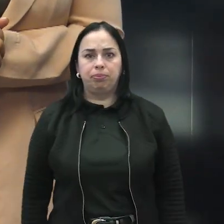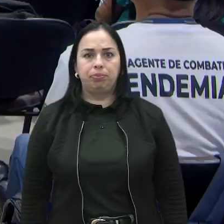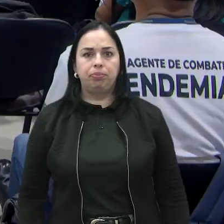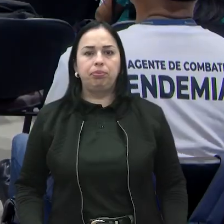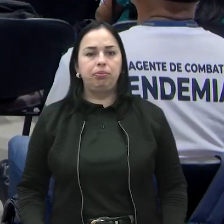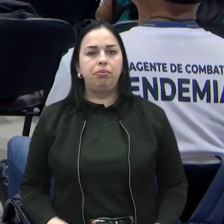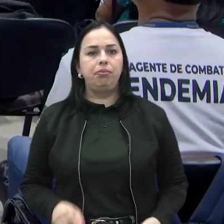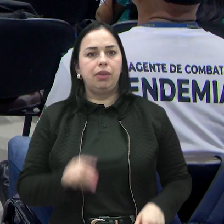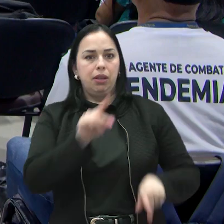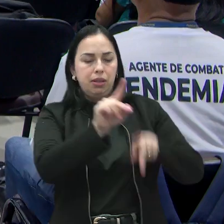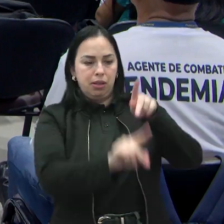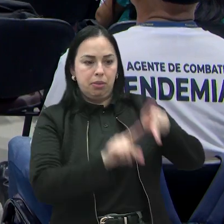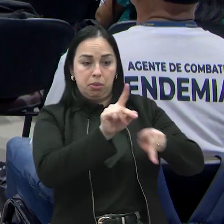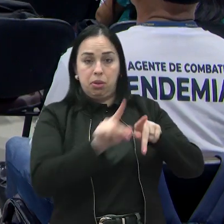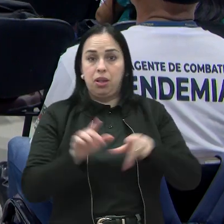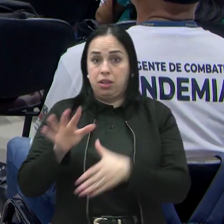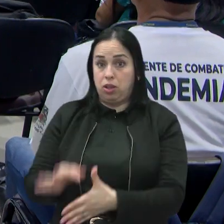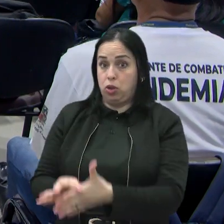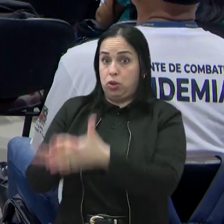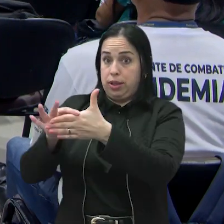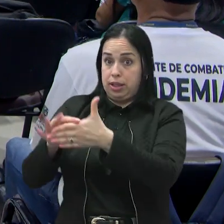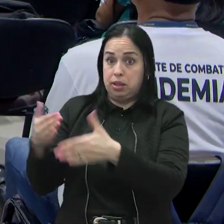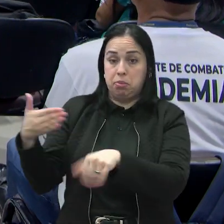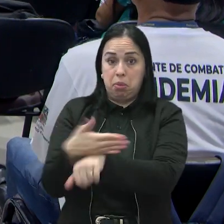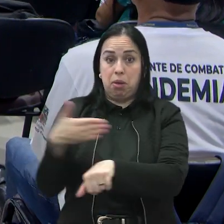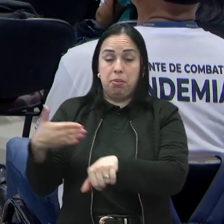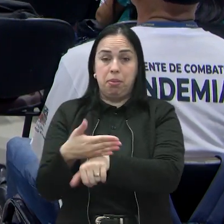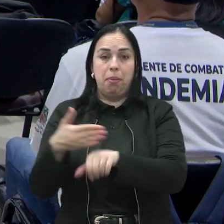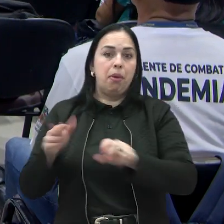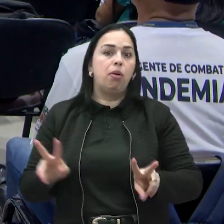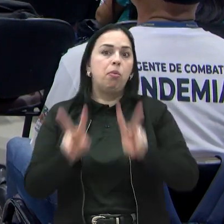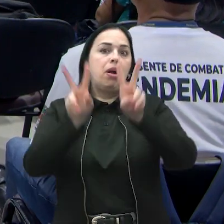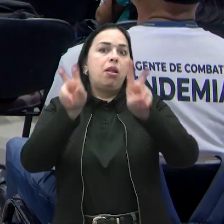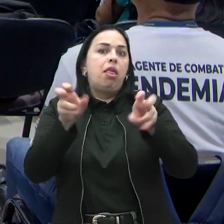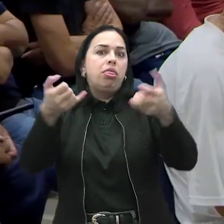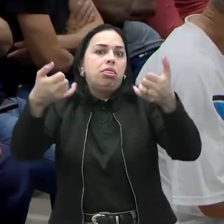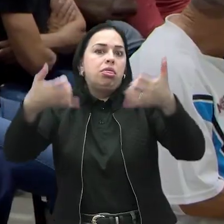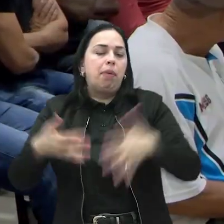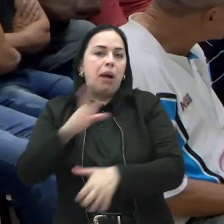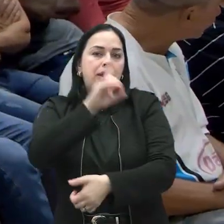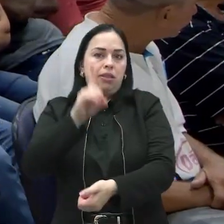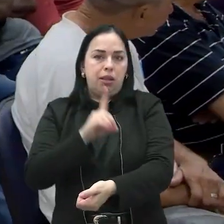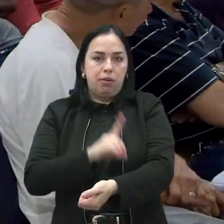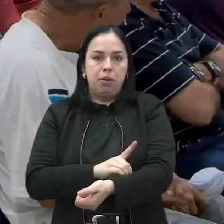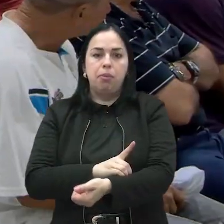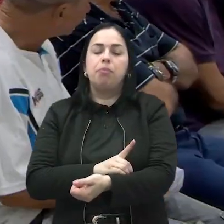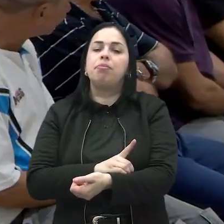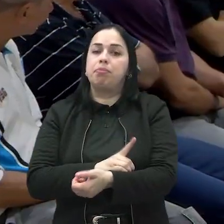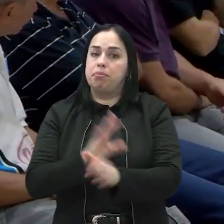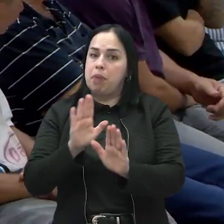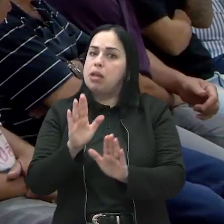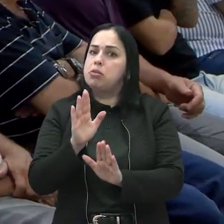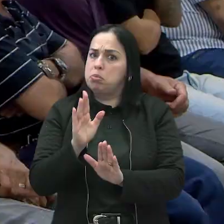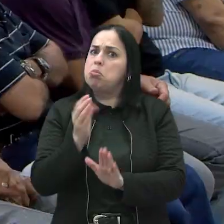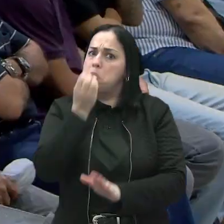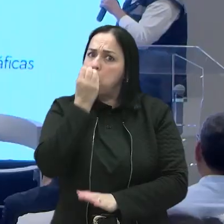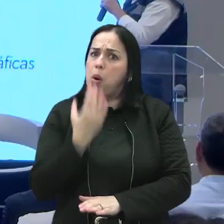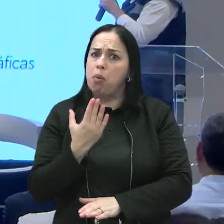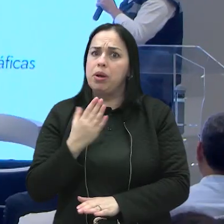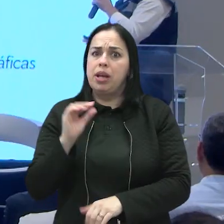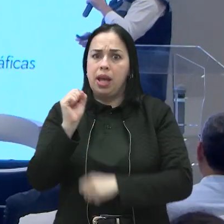casos. População e autoridades reunidas para falar sobre dengue. Dessa vez por um motivo